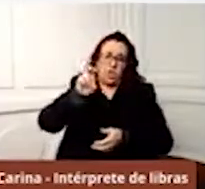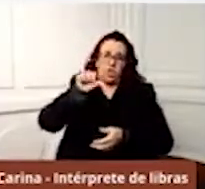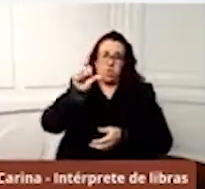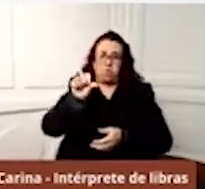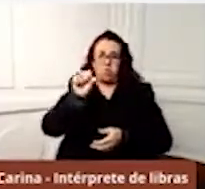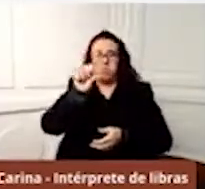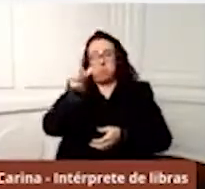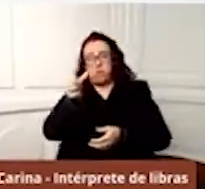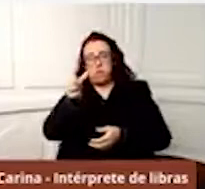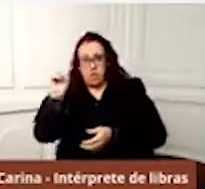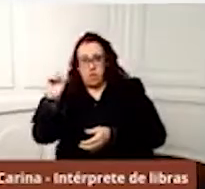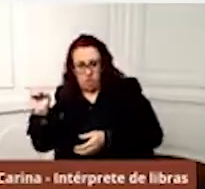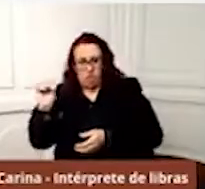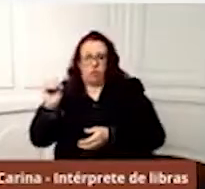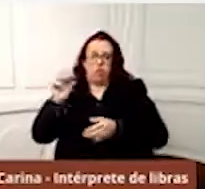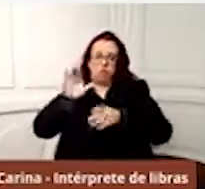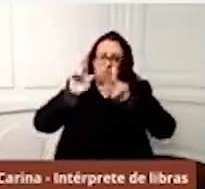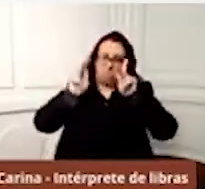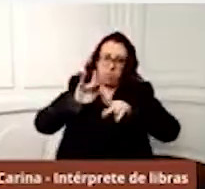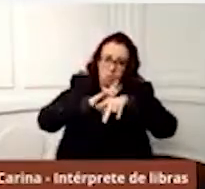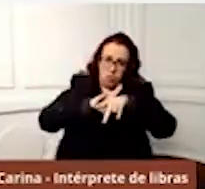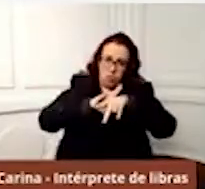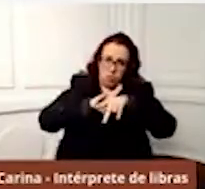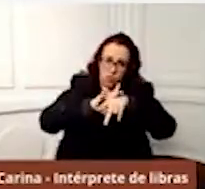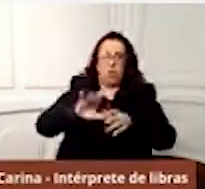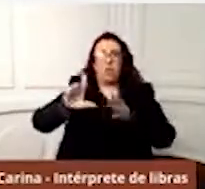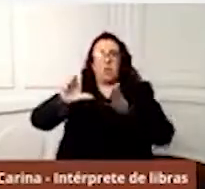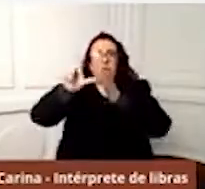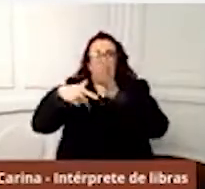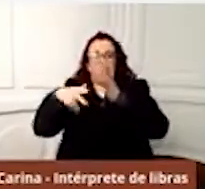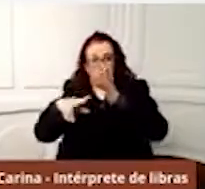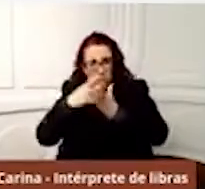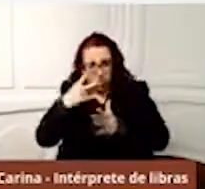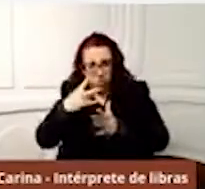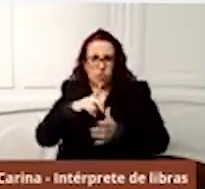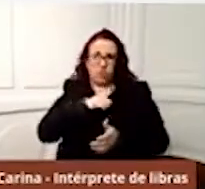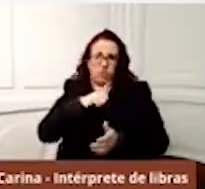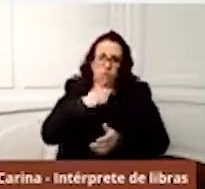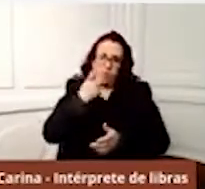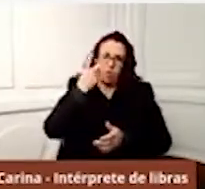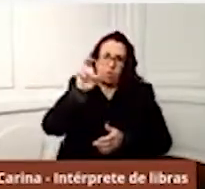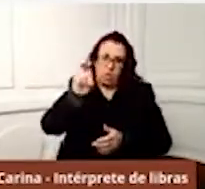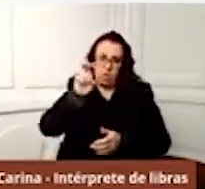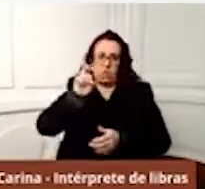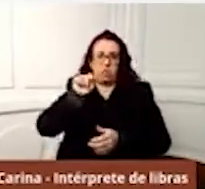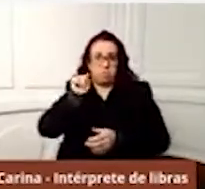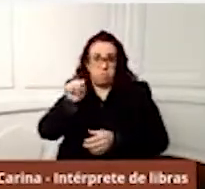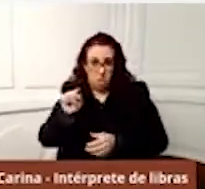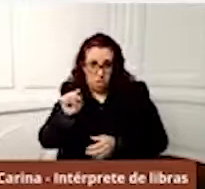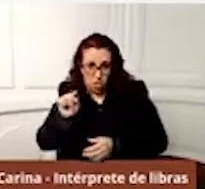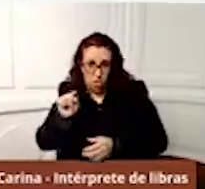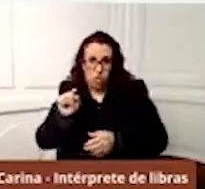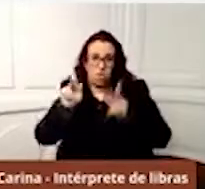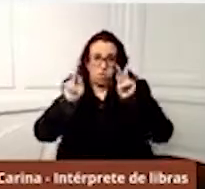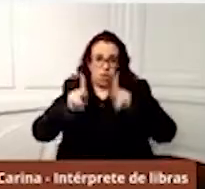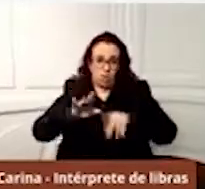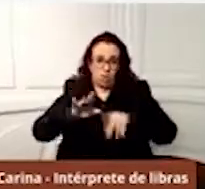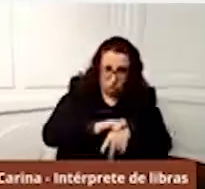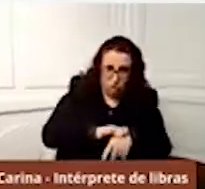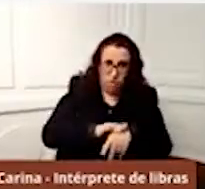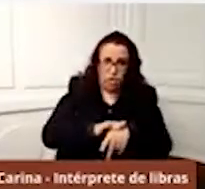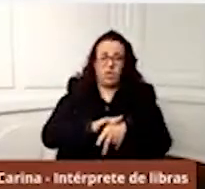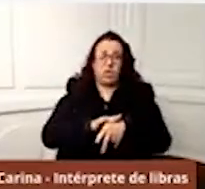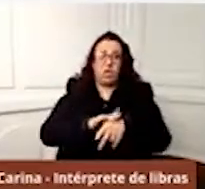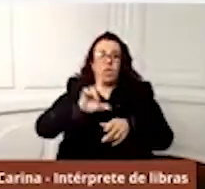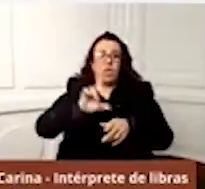segunda rodada, chegamos a 15.000 casos de projeção no nosso estado. Na terceira rodada, uma projeção